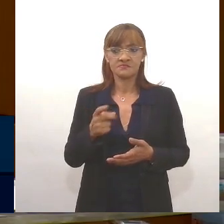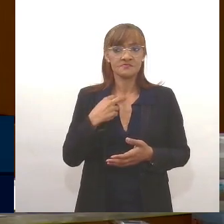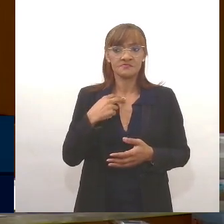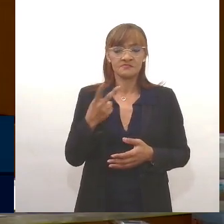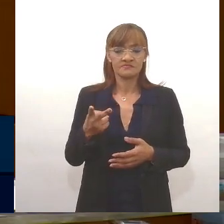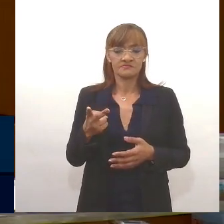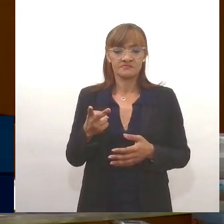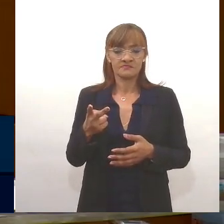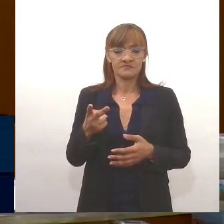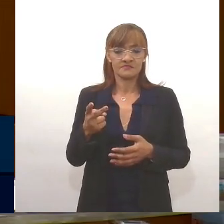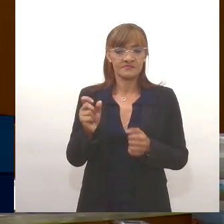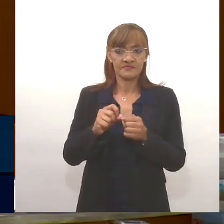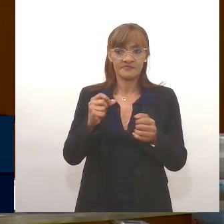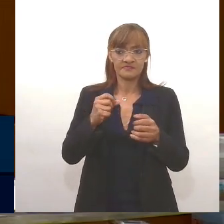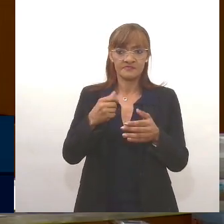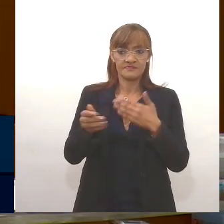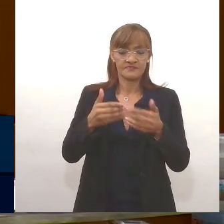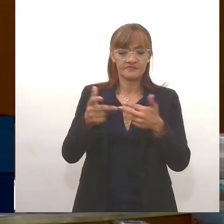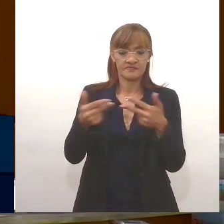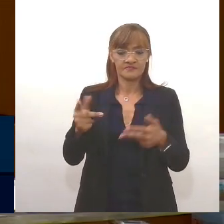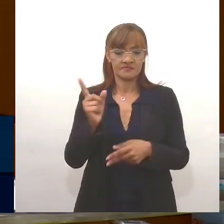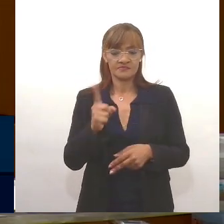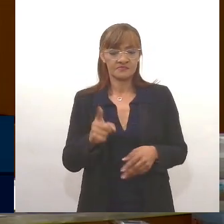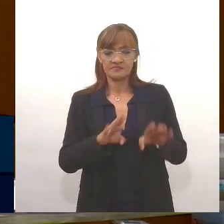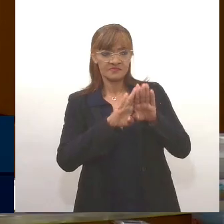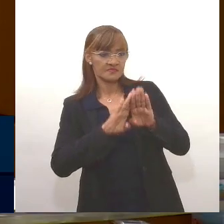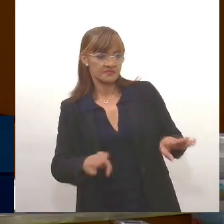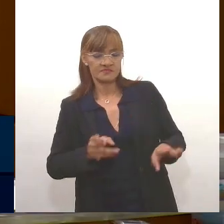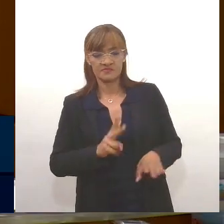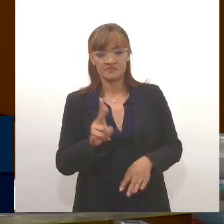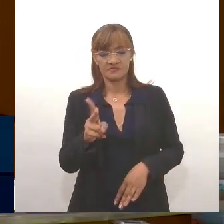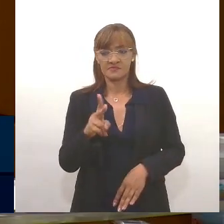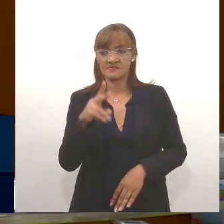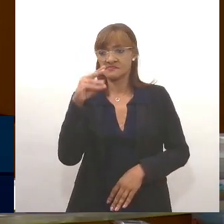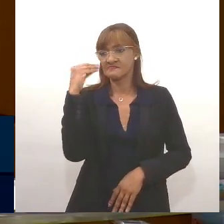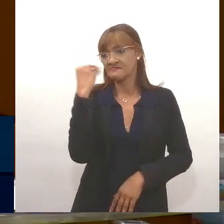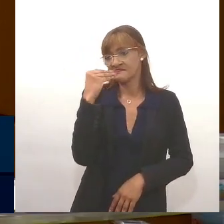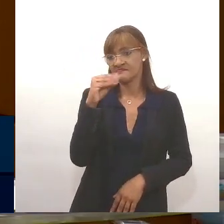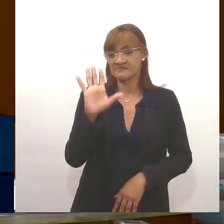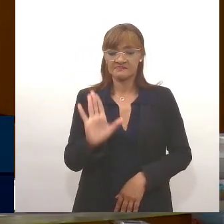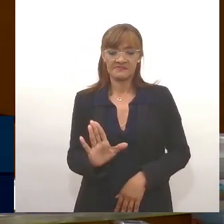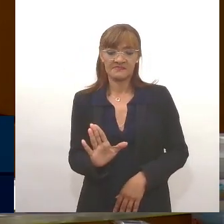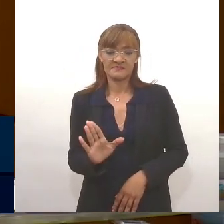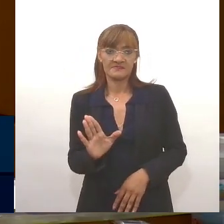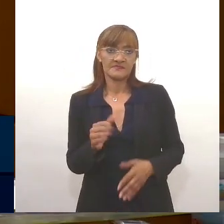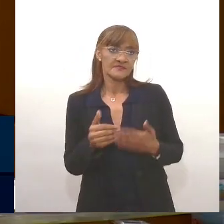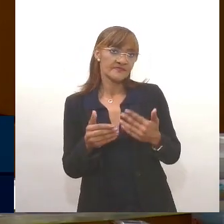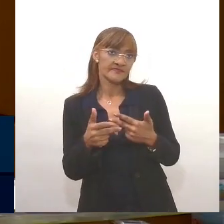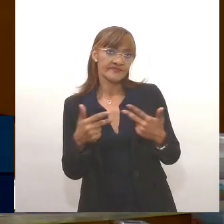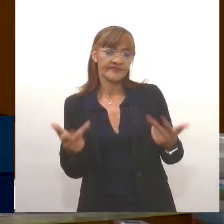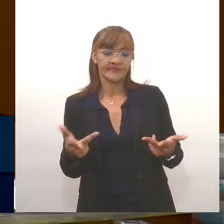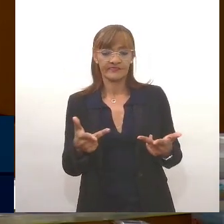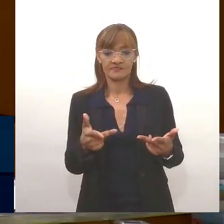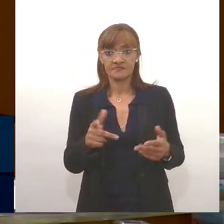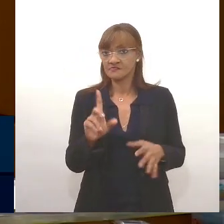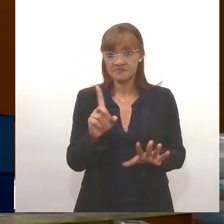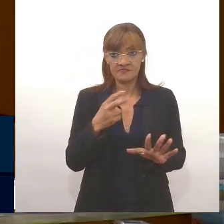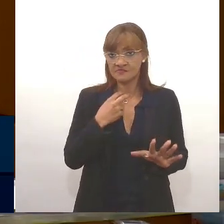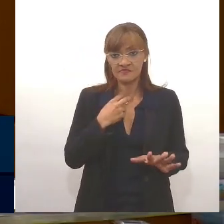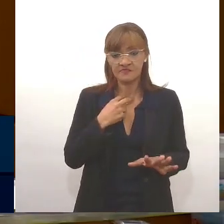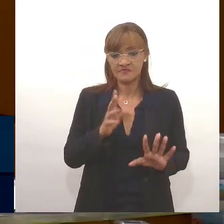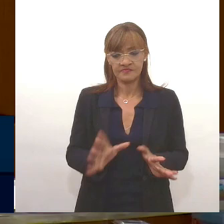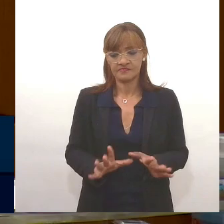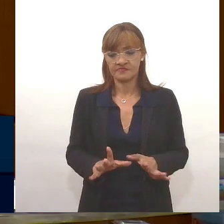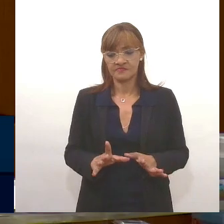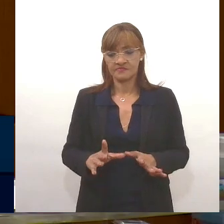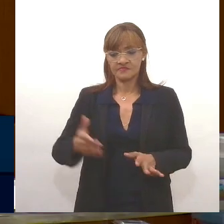ah sempre foi assim é mimimi agora não pode fazer nada não pode porque antigamente mulher